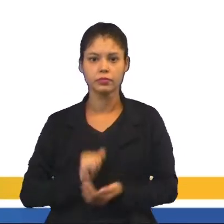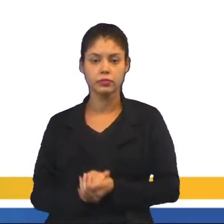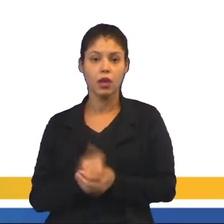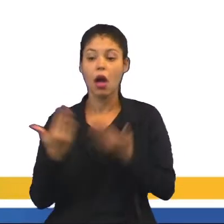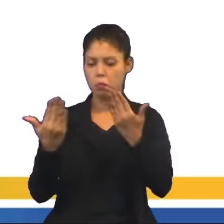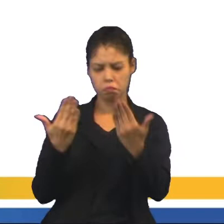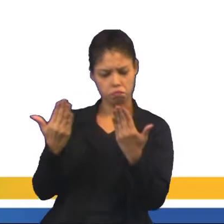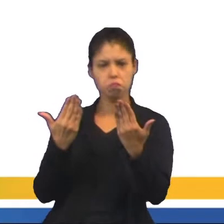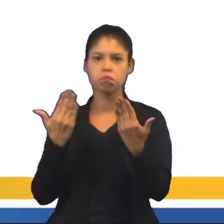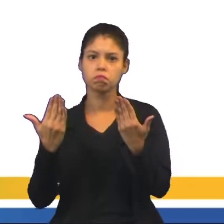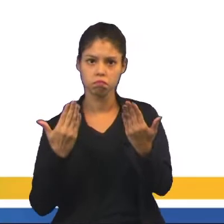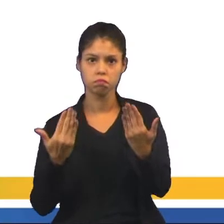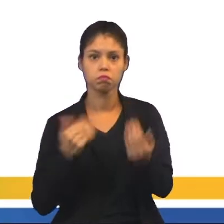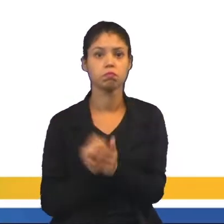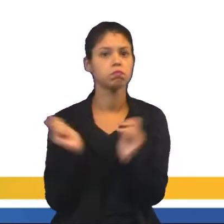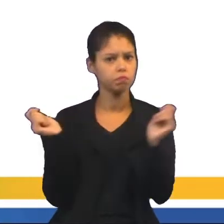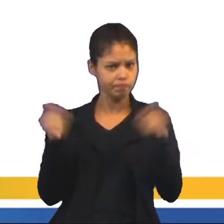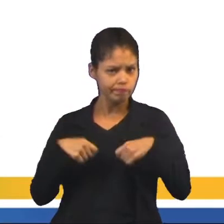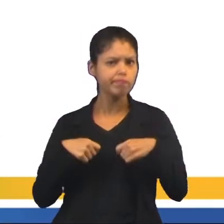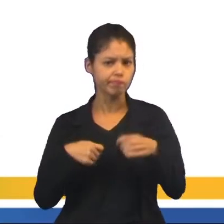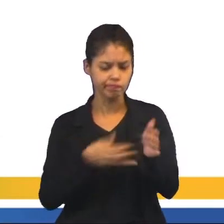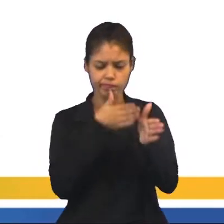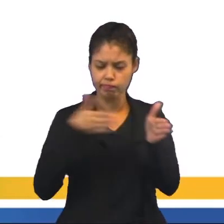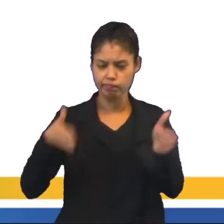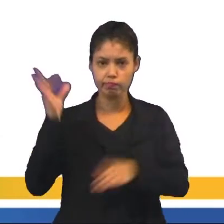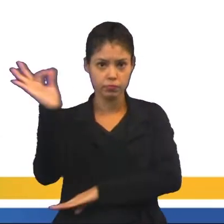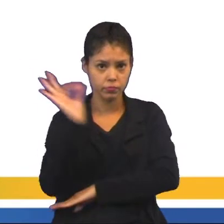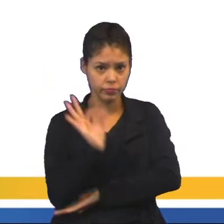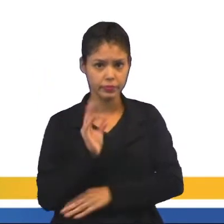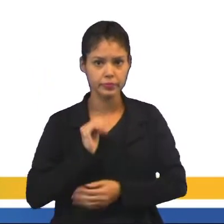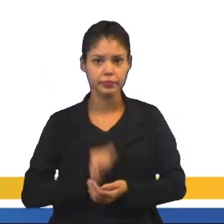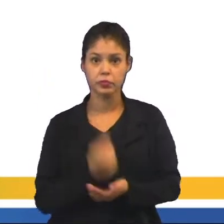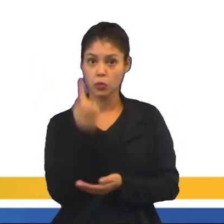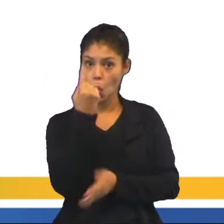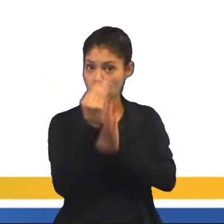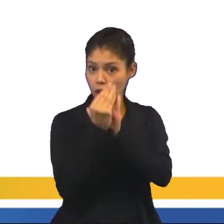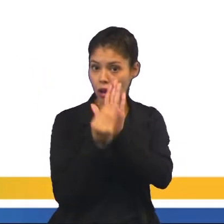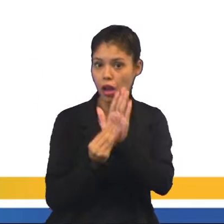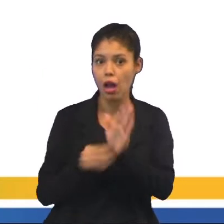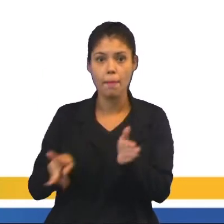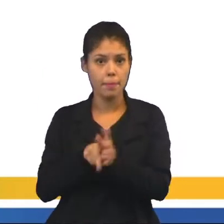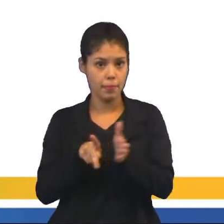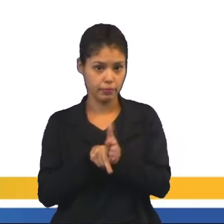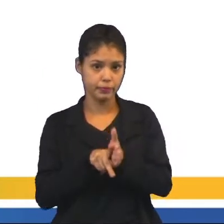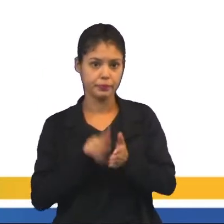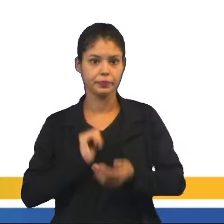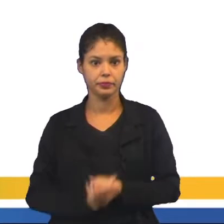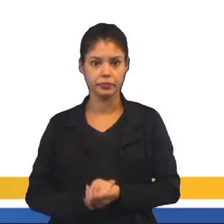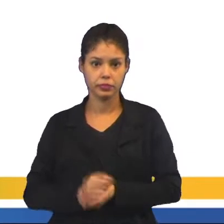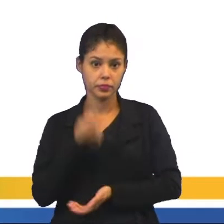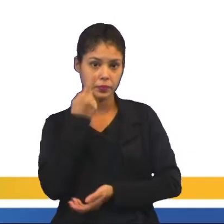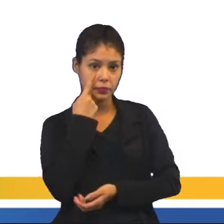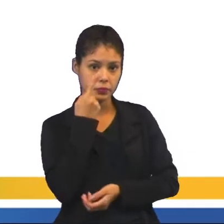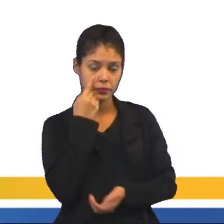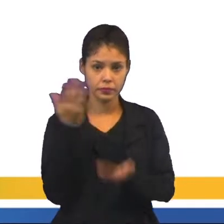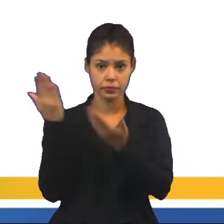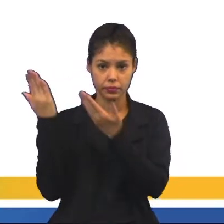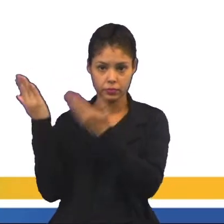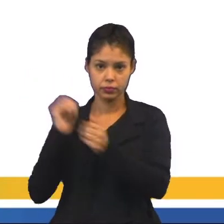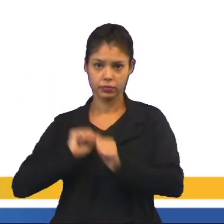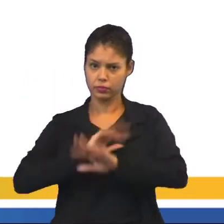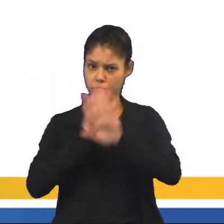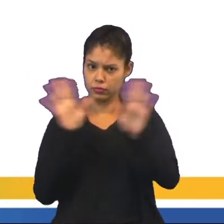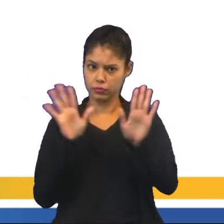uma comparação, pois a frequência relativa de um dado é a porcentagem. Então observem aí que eu